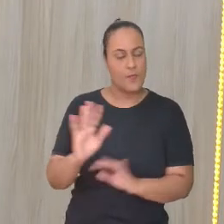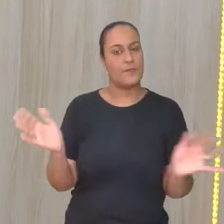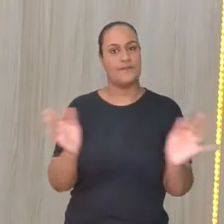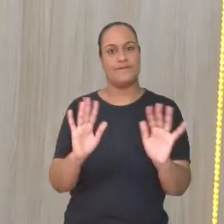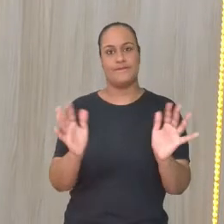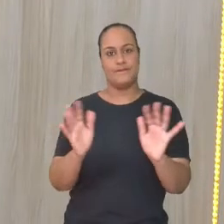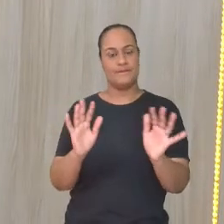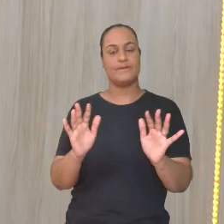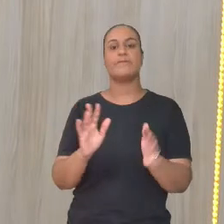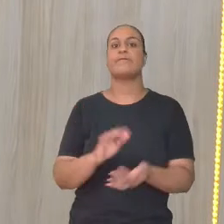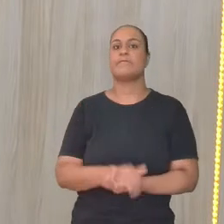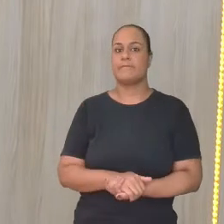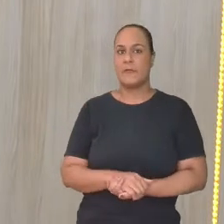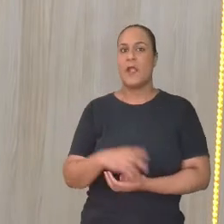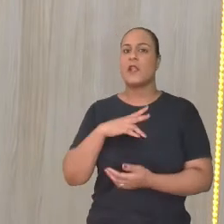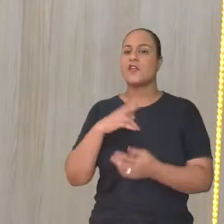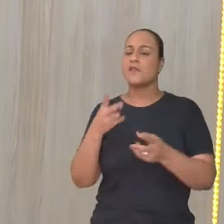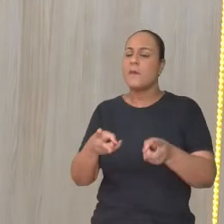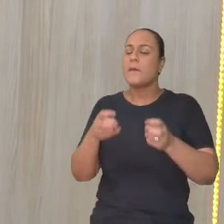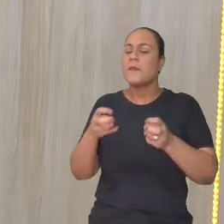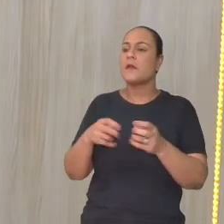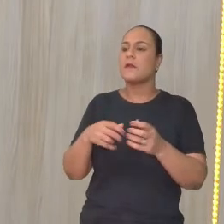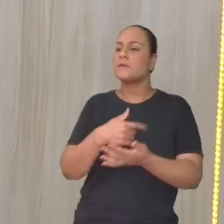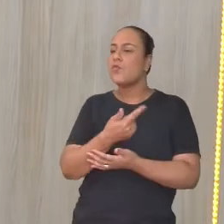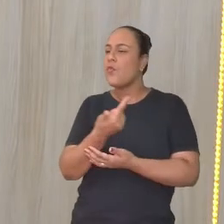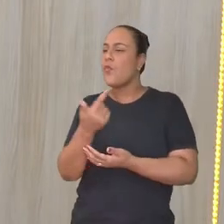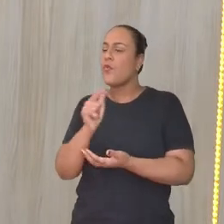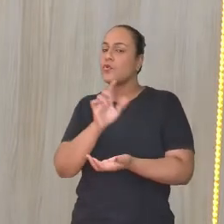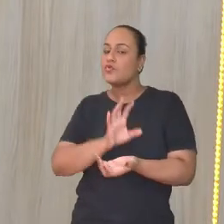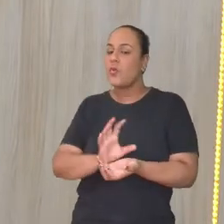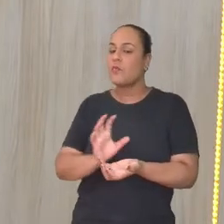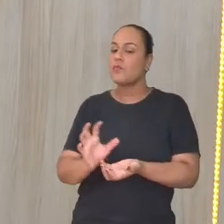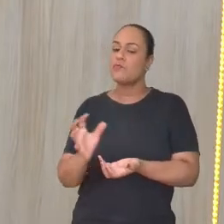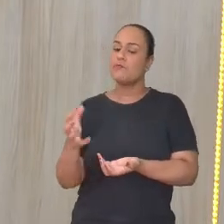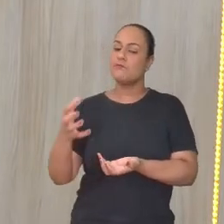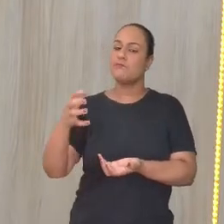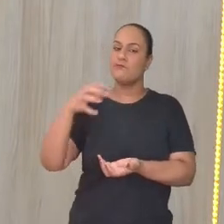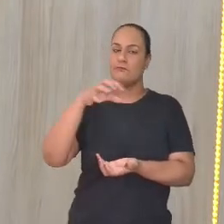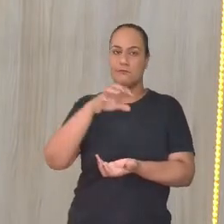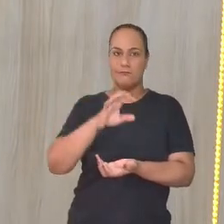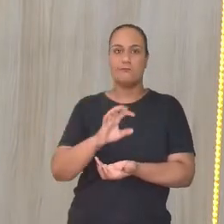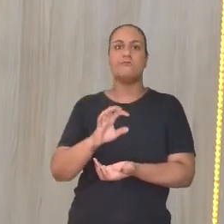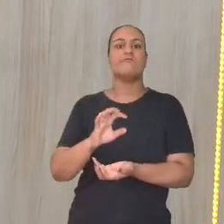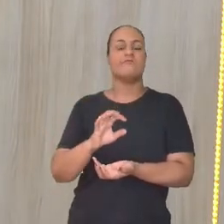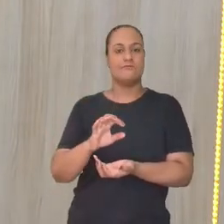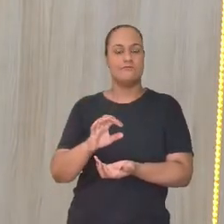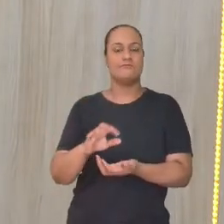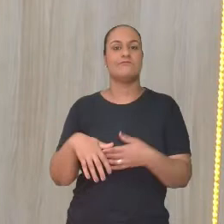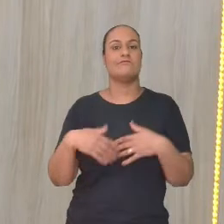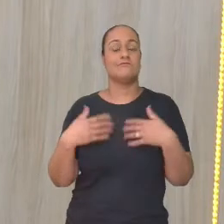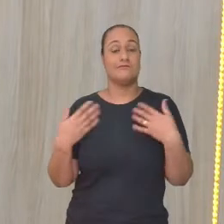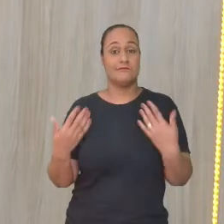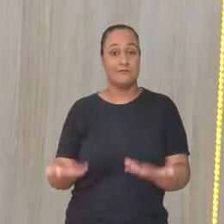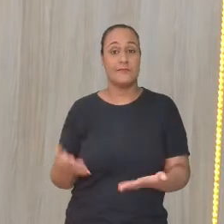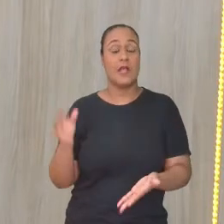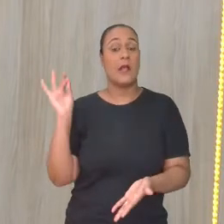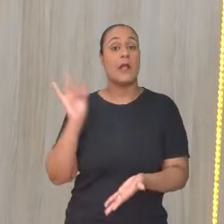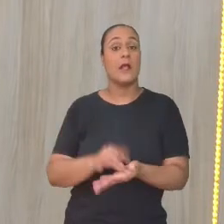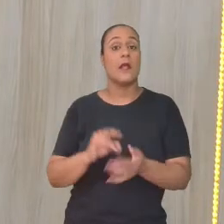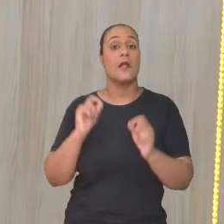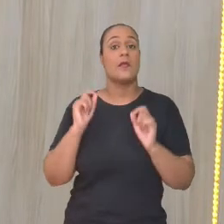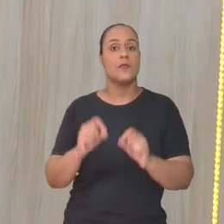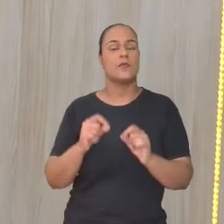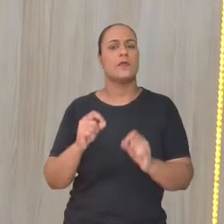já estava visando outros continentes. Então, ela já tinha uma visão para além. Então, na realidade, o que foi